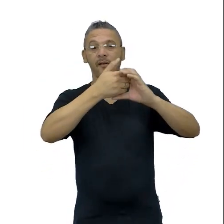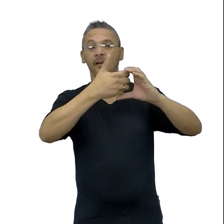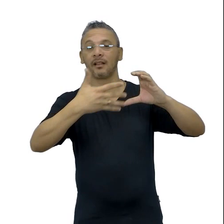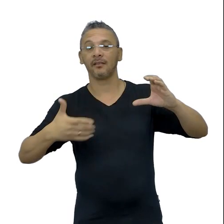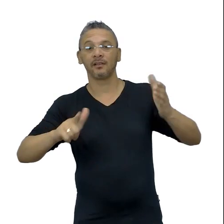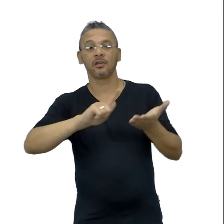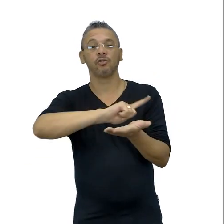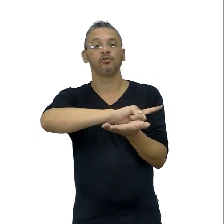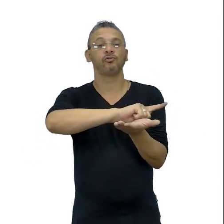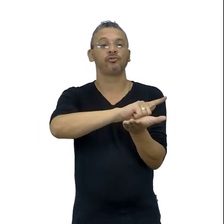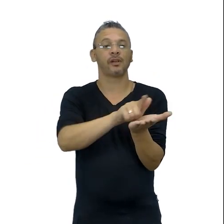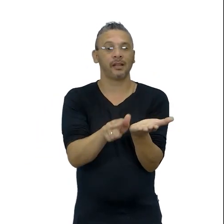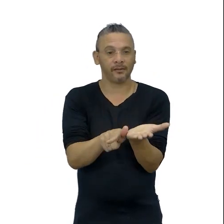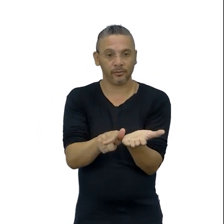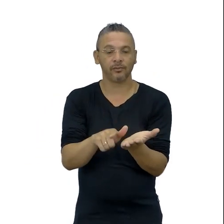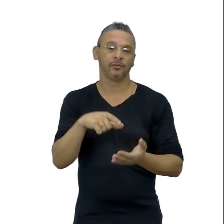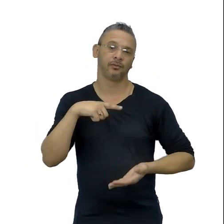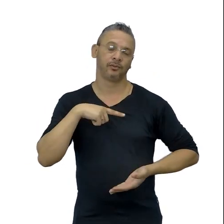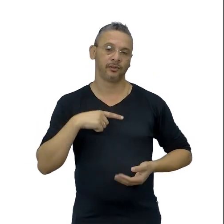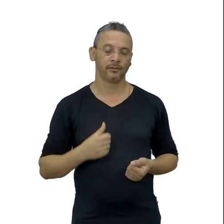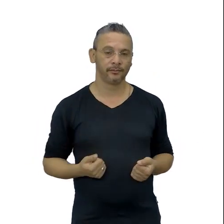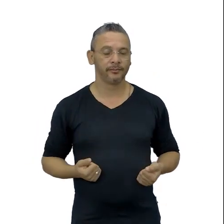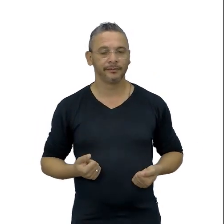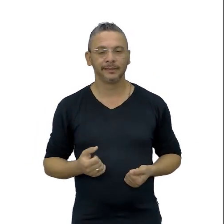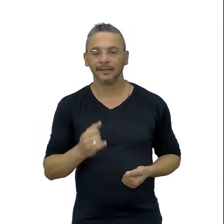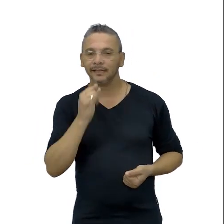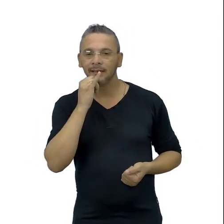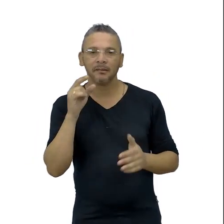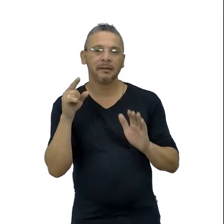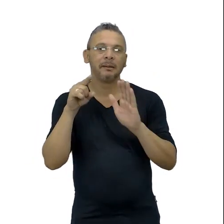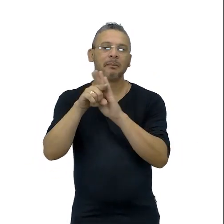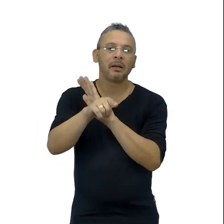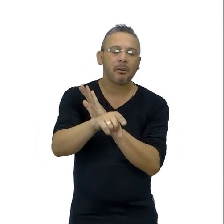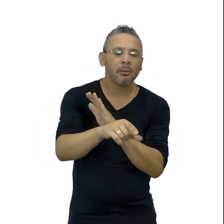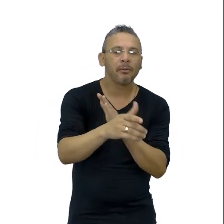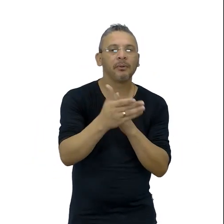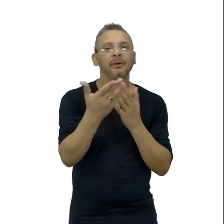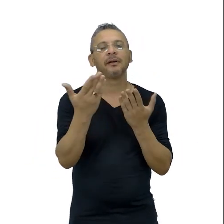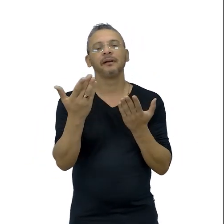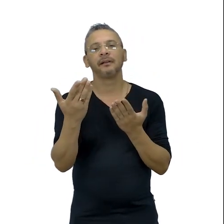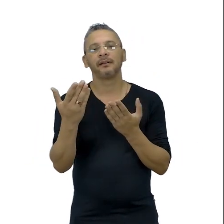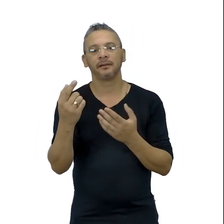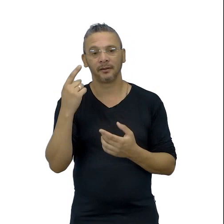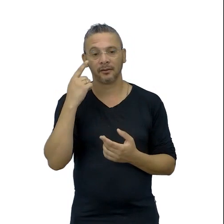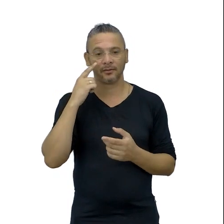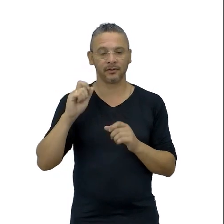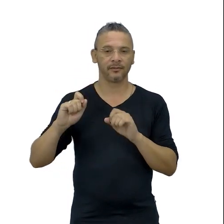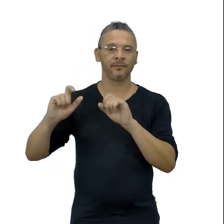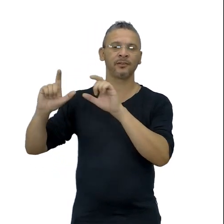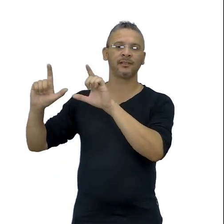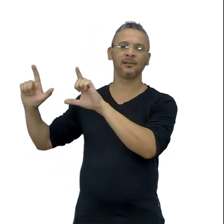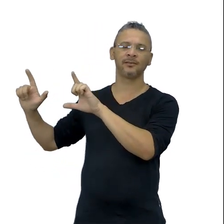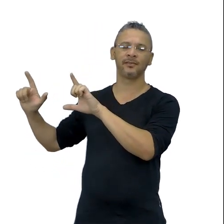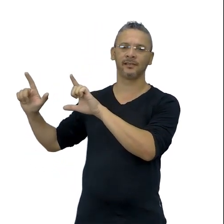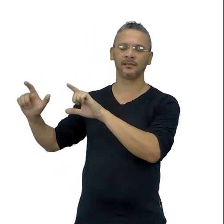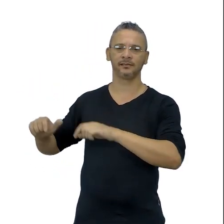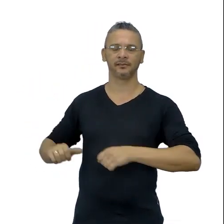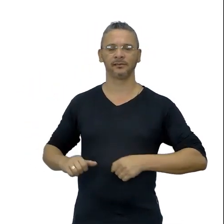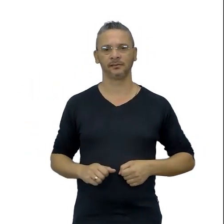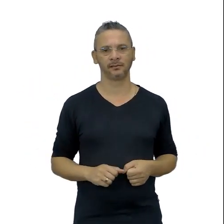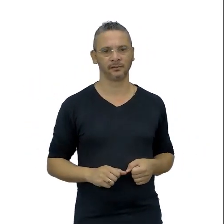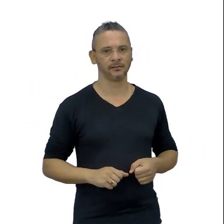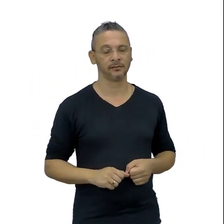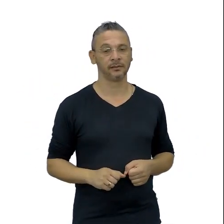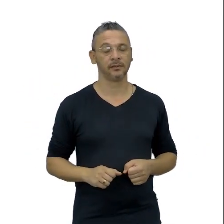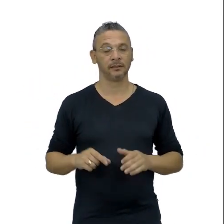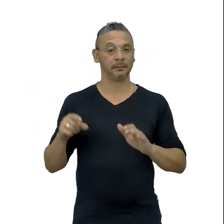gênero. Então, por meios de perguntas, né, vou voltar um pouquinho. Então, por meio